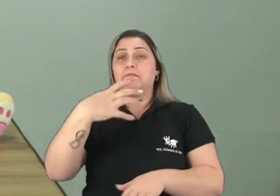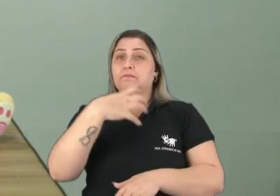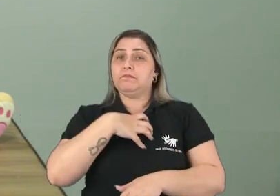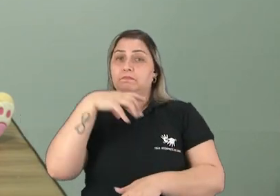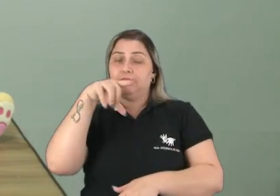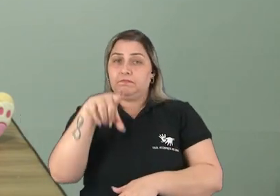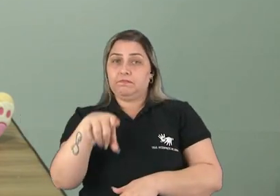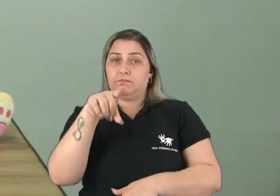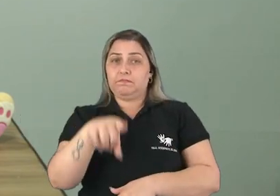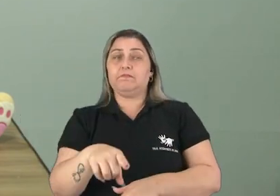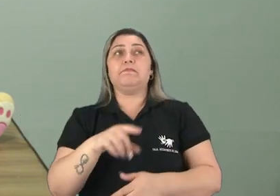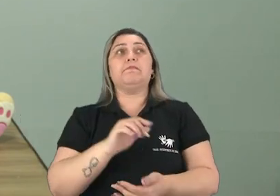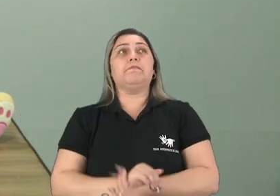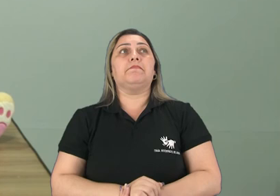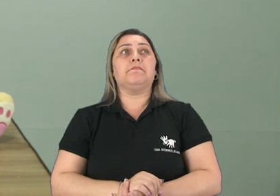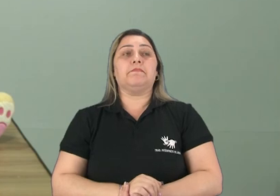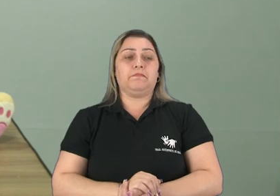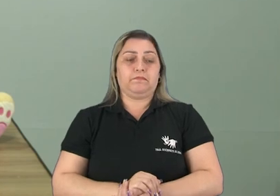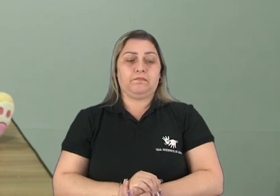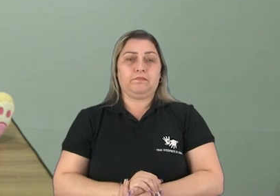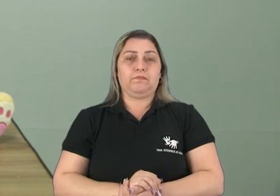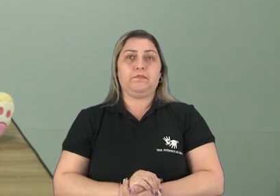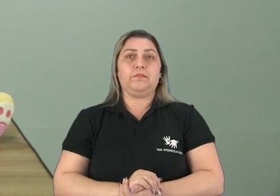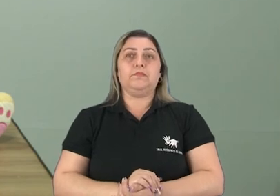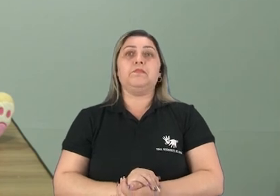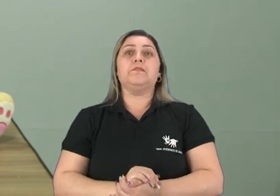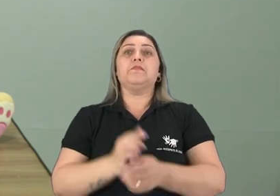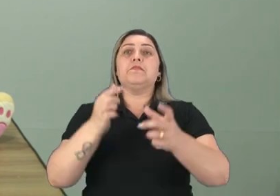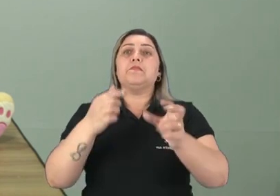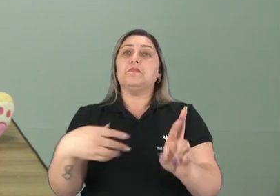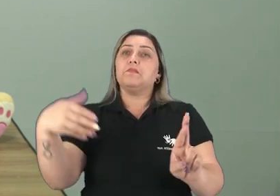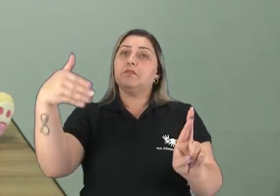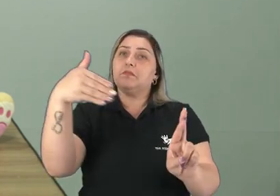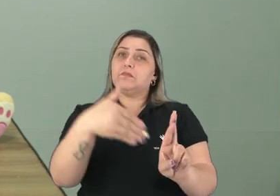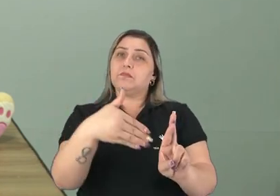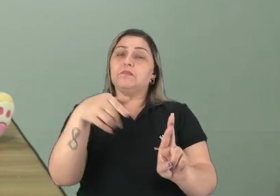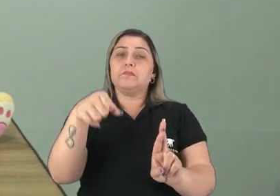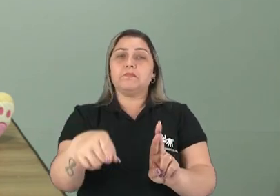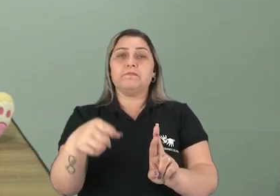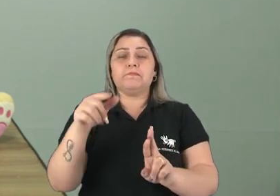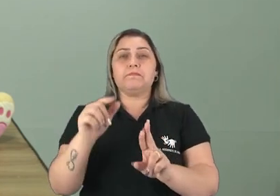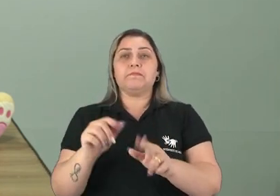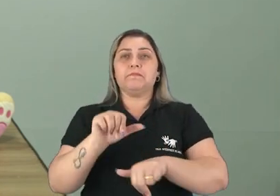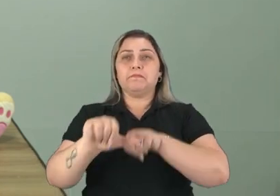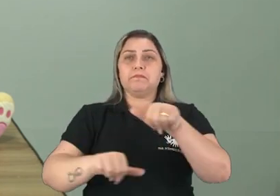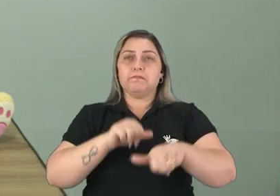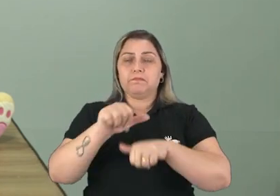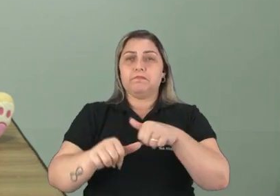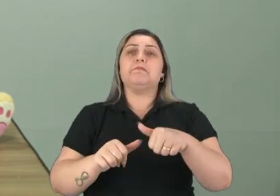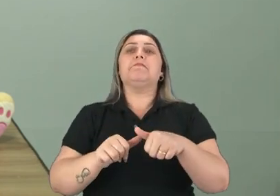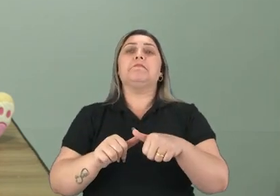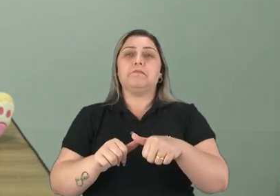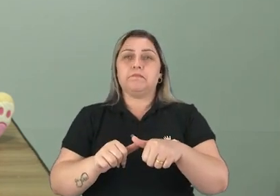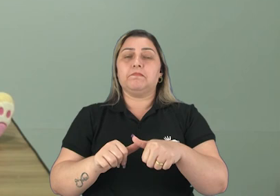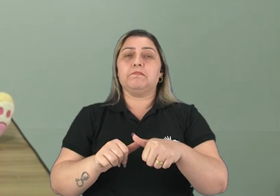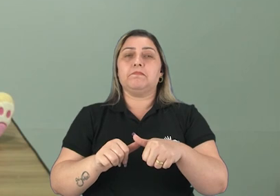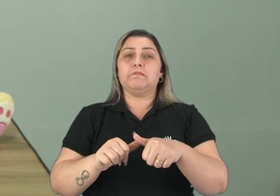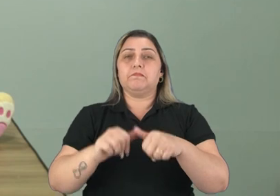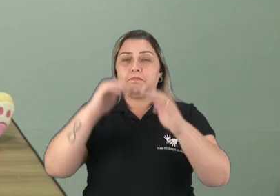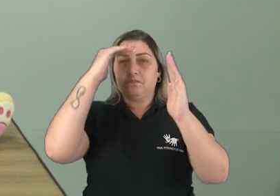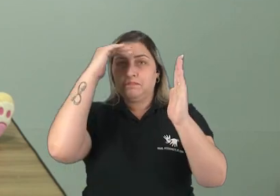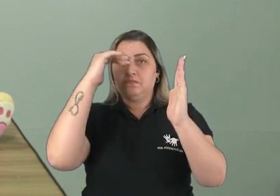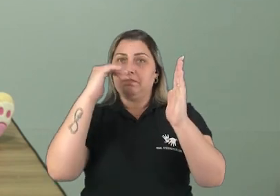como você coloque o ponto de referência, que você mude, que você siga as orientações,